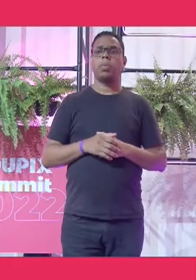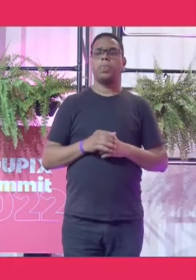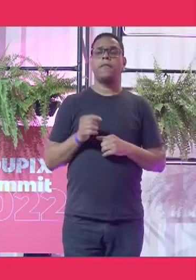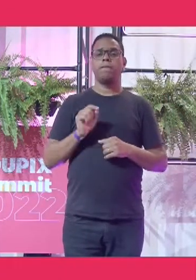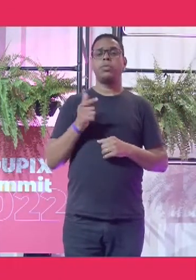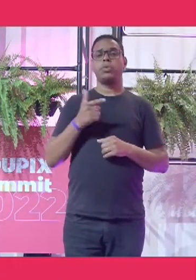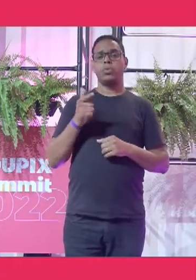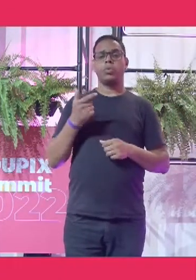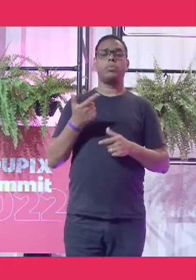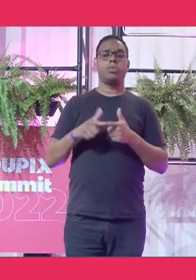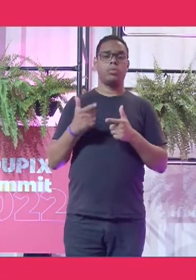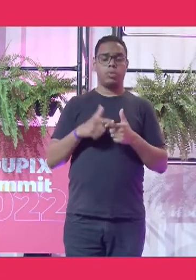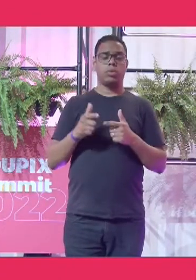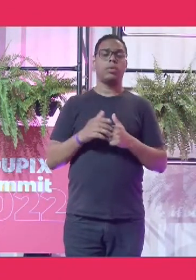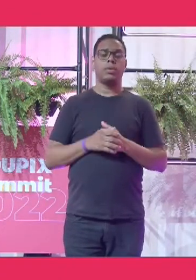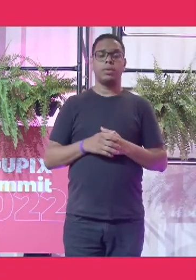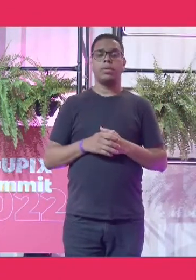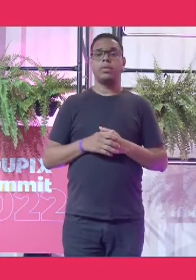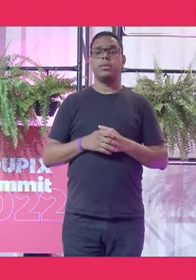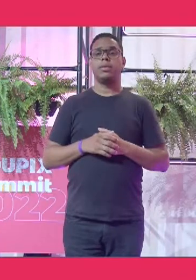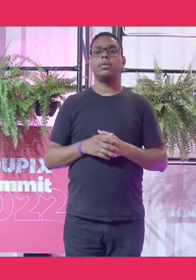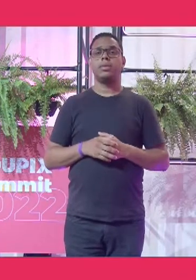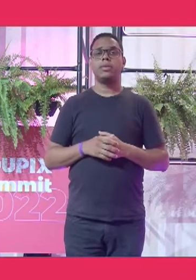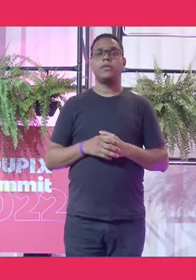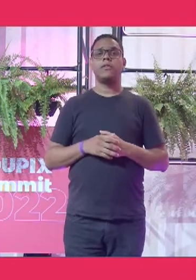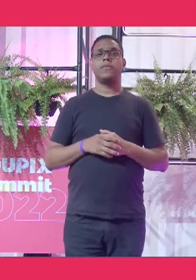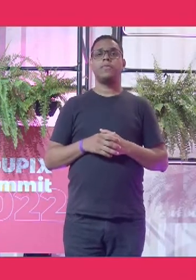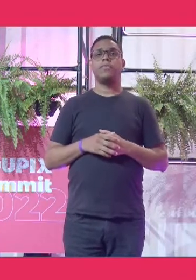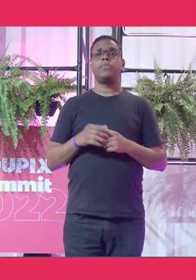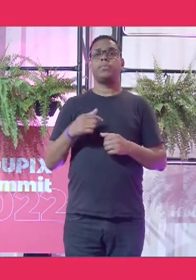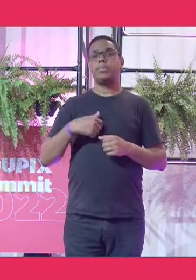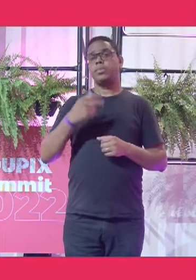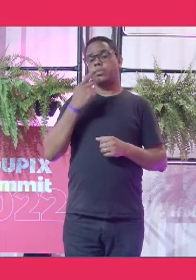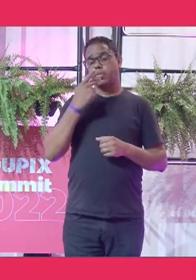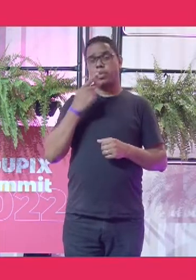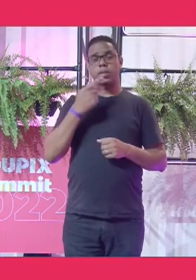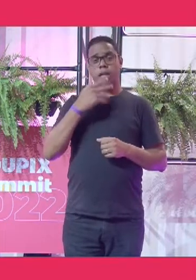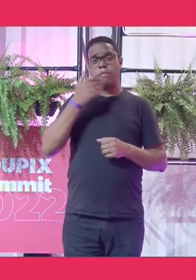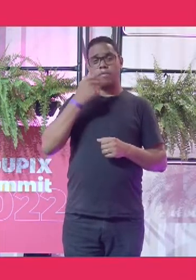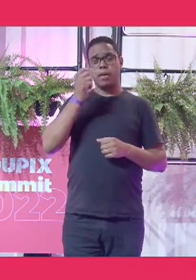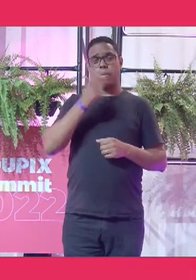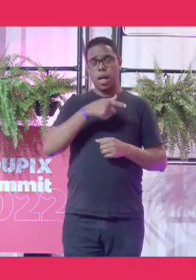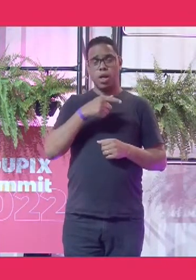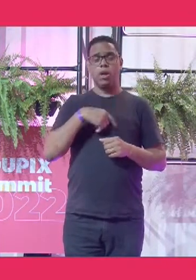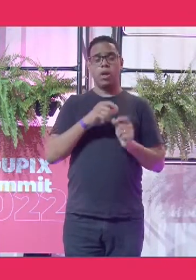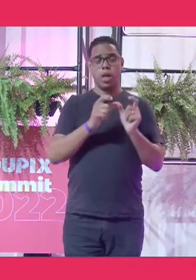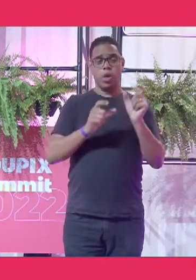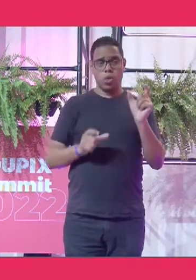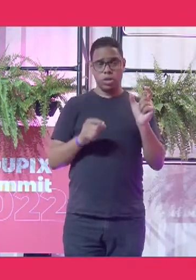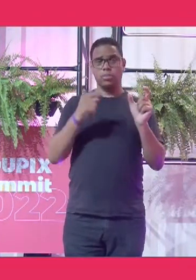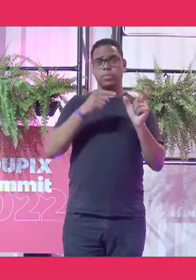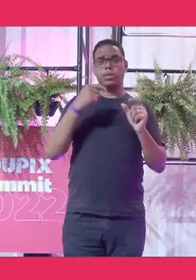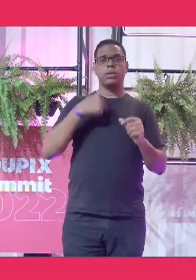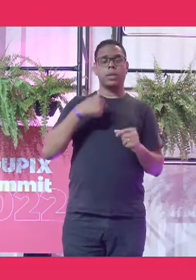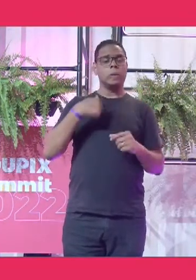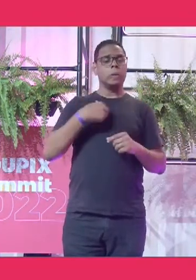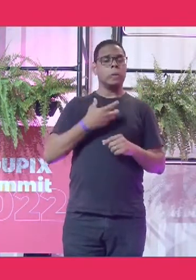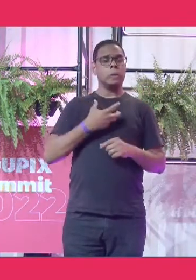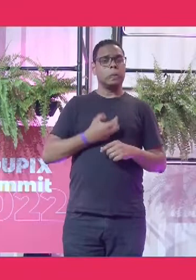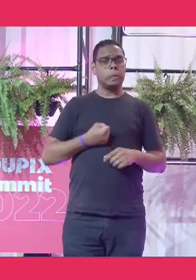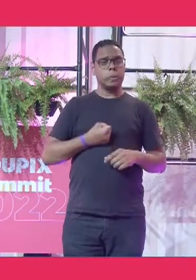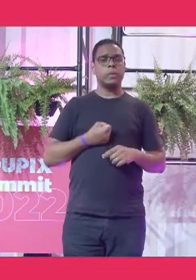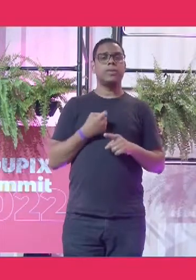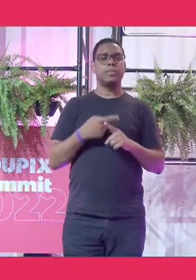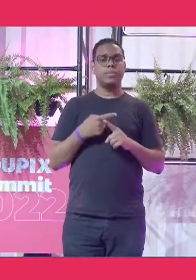junto com essa pergunta? Amiga, por favor, já. Porque assim, já tamo aqui. Eu estava falando tão mal do algoritmo que eu estava me sentindo uma amargurada, virou